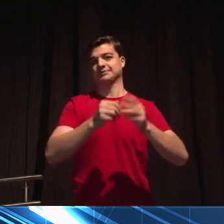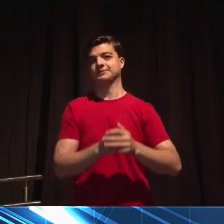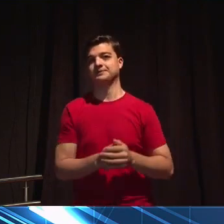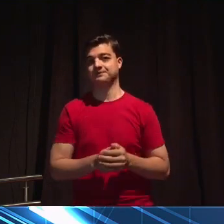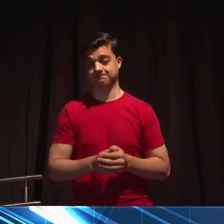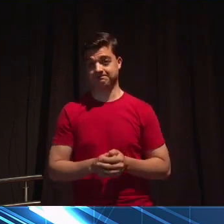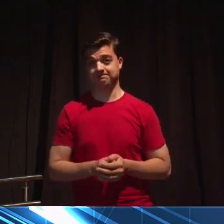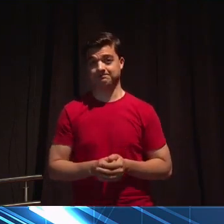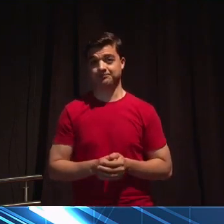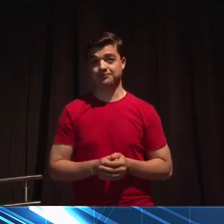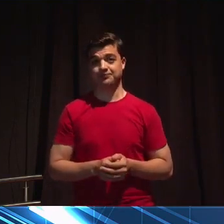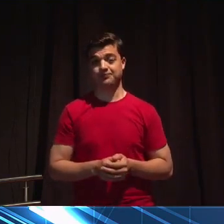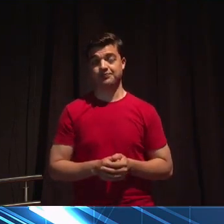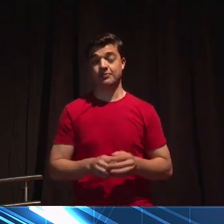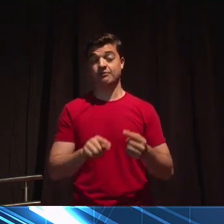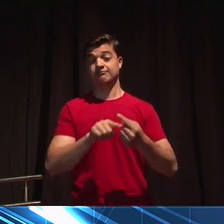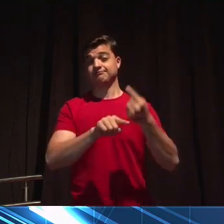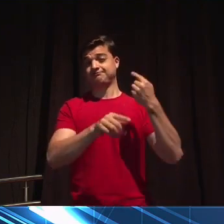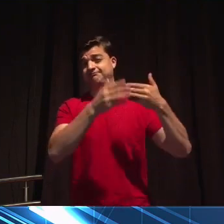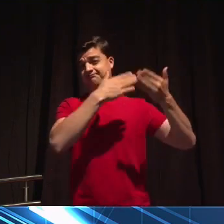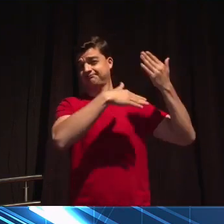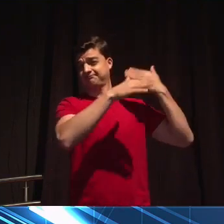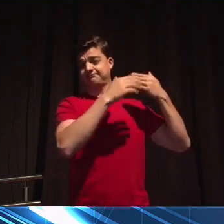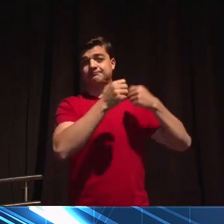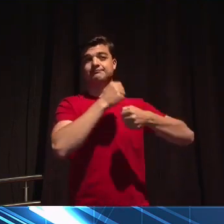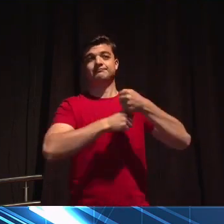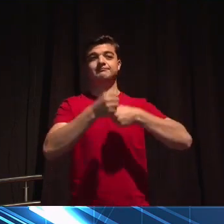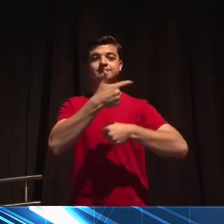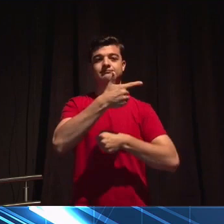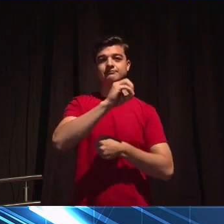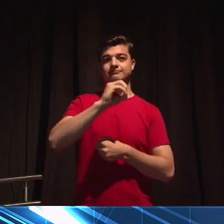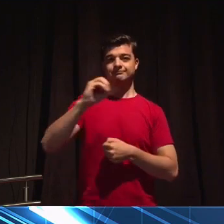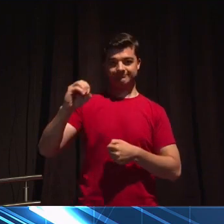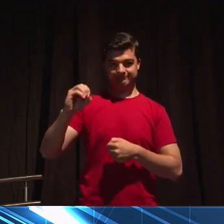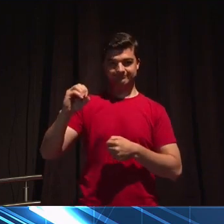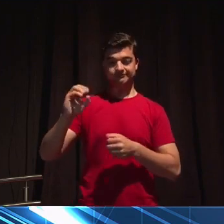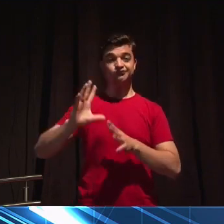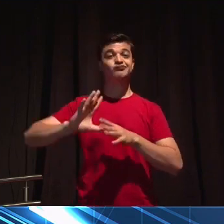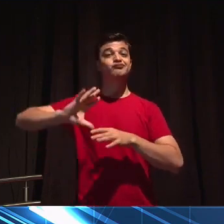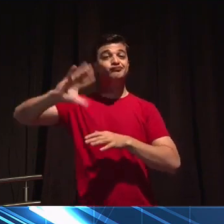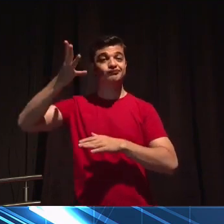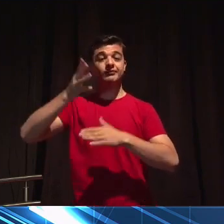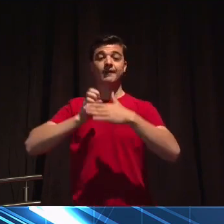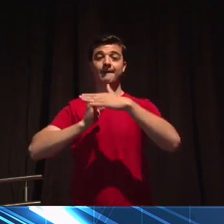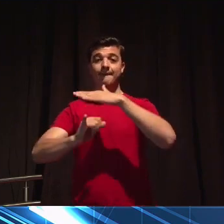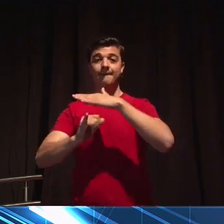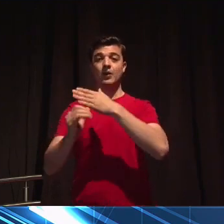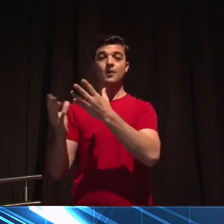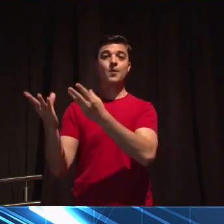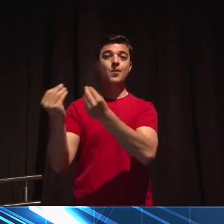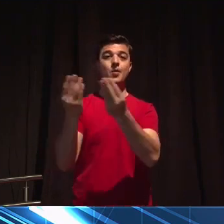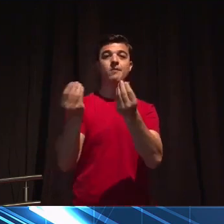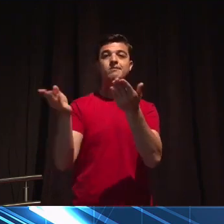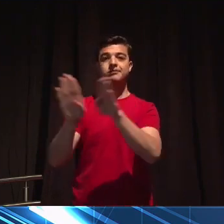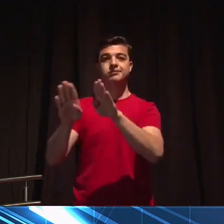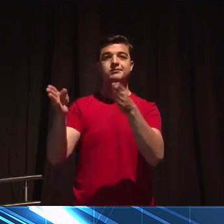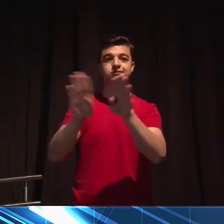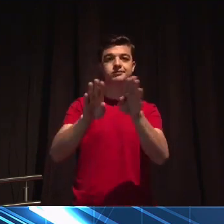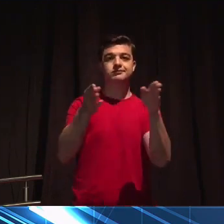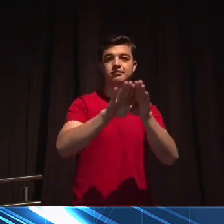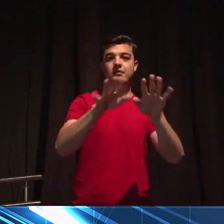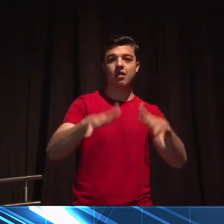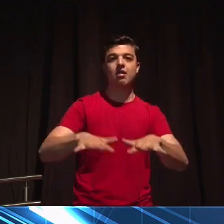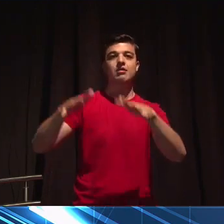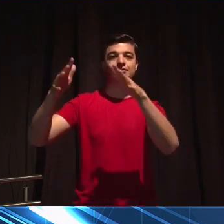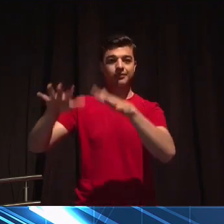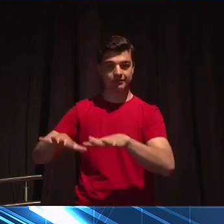a bolha .com bubble, que a galera fala, de um monte de startup que quebrou e tal. O que saiu de lá? Pô, saiu o Google, saiu o Facebook, né? Então é